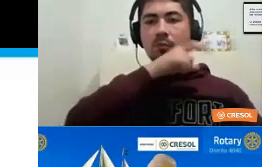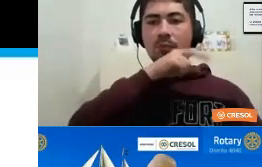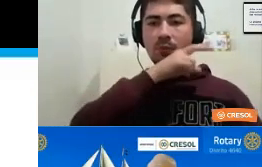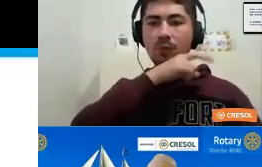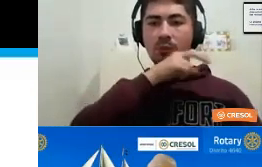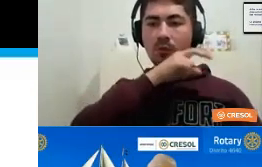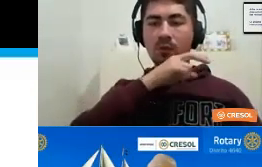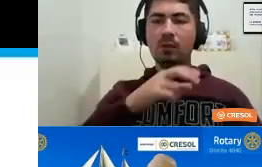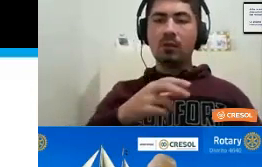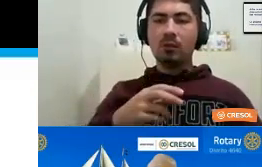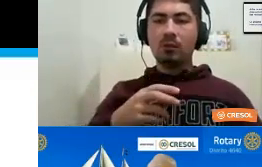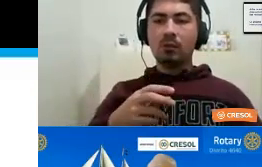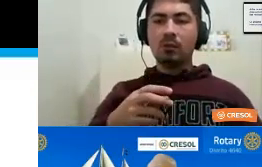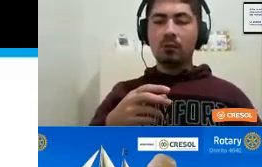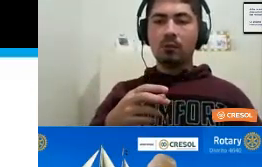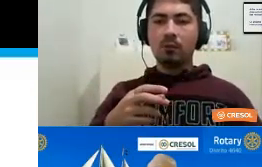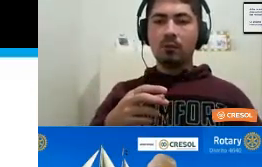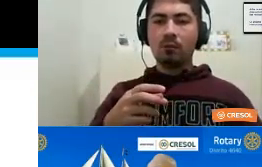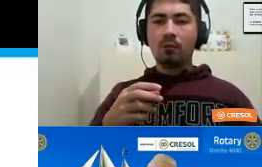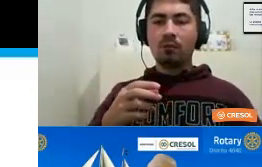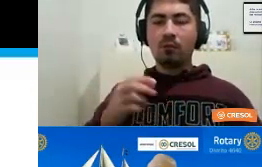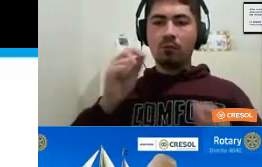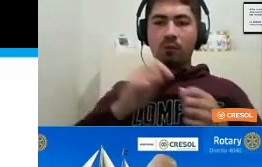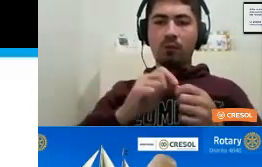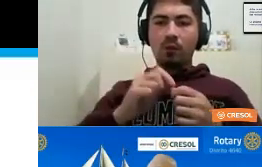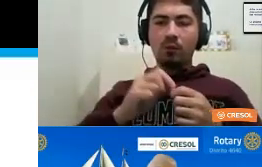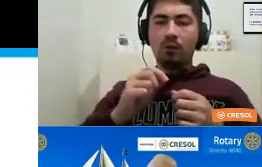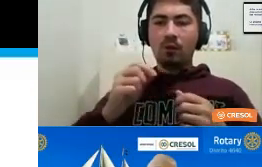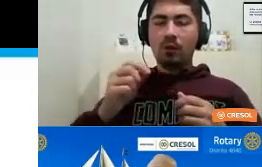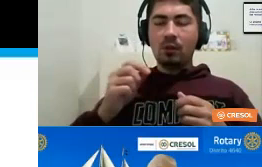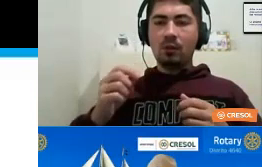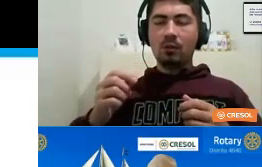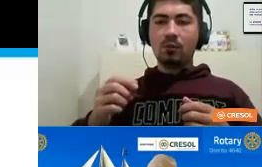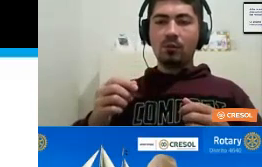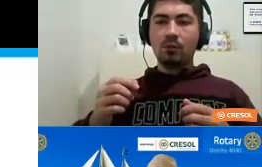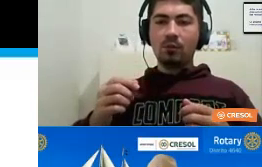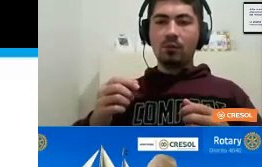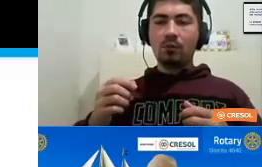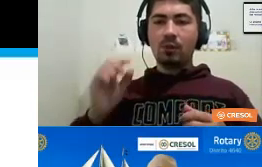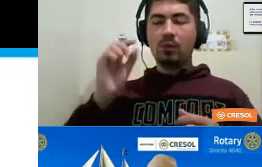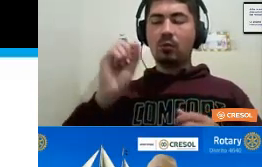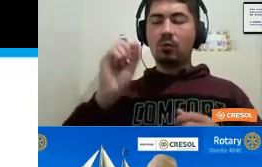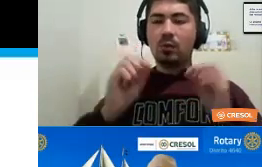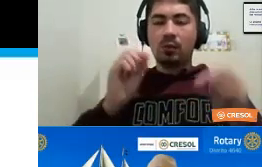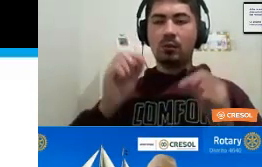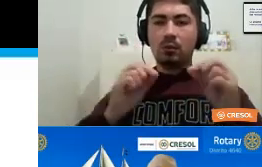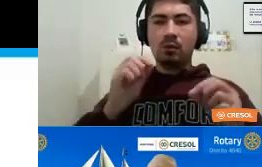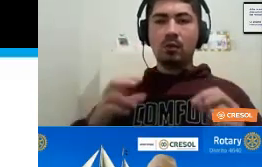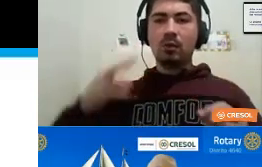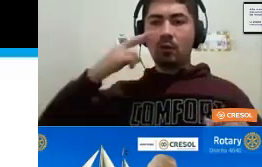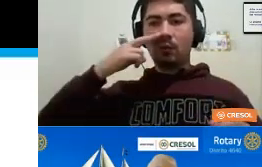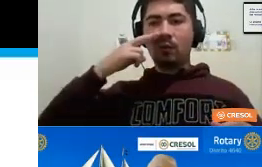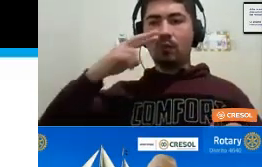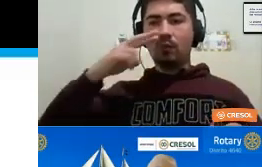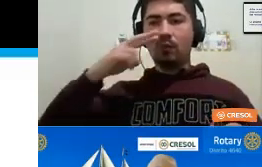Rotary Cascavel Leste, a gente fez um projeto em parceria. E primeiro nós fomos estudar as necessidades da comunidade. Então a